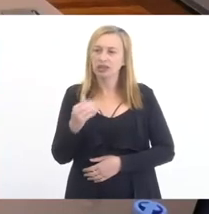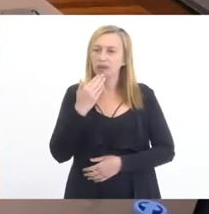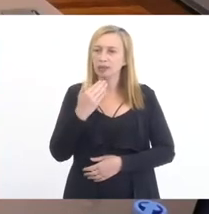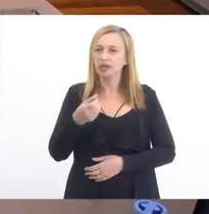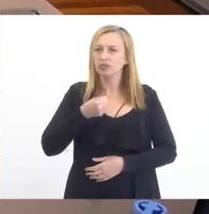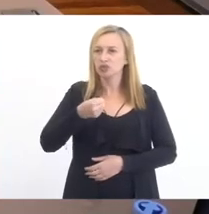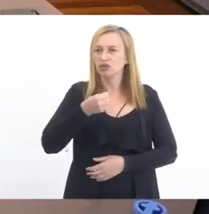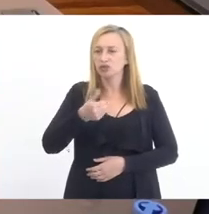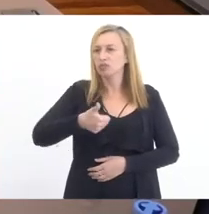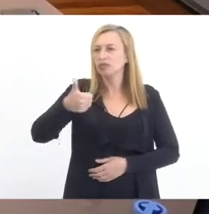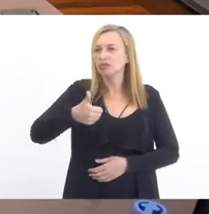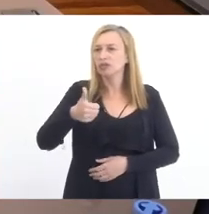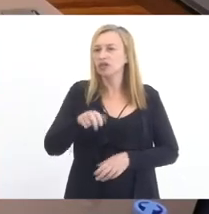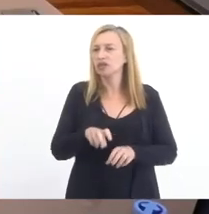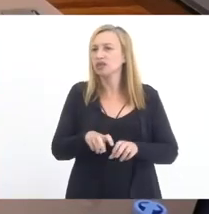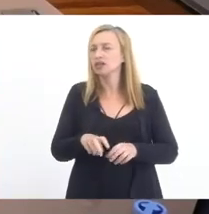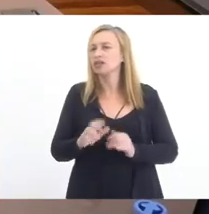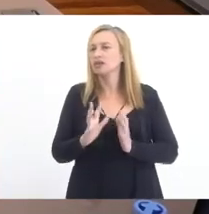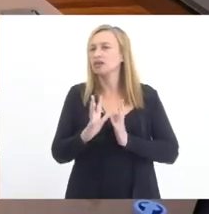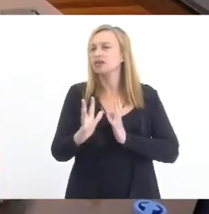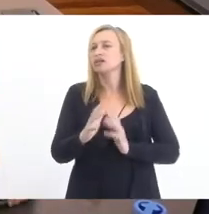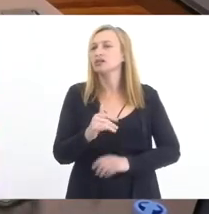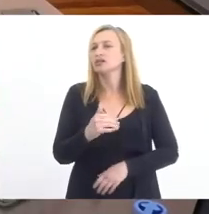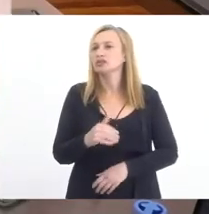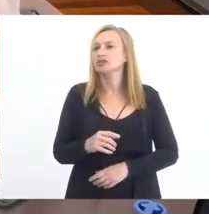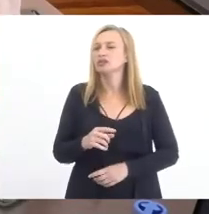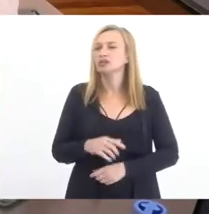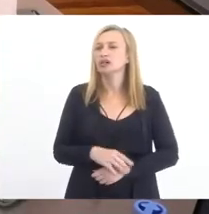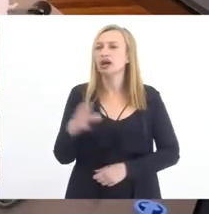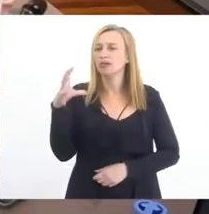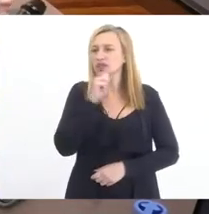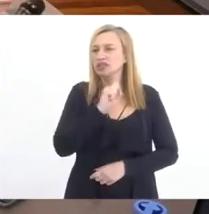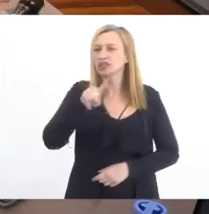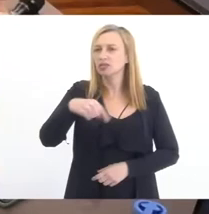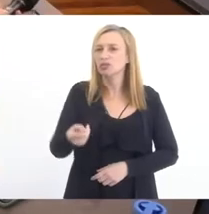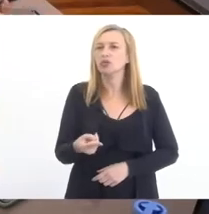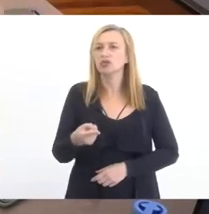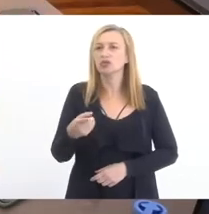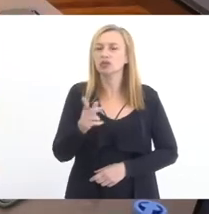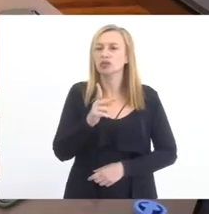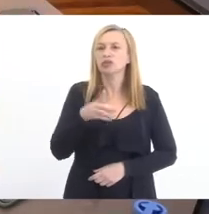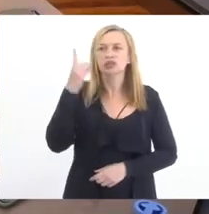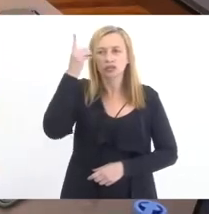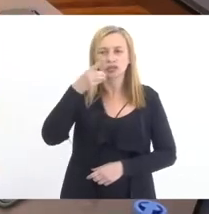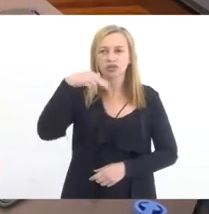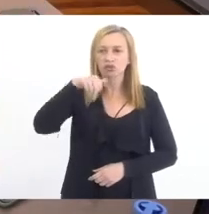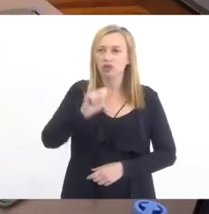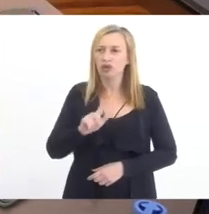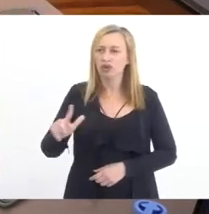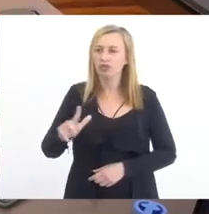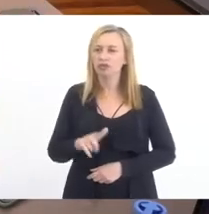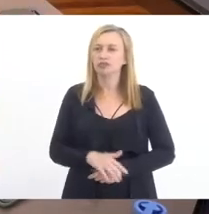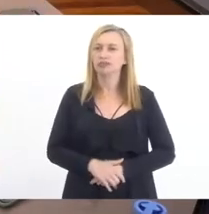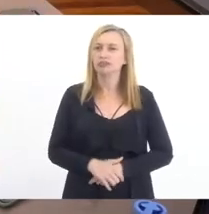primeira fila, peço objetividade e, na sequência, eu vou passar a palavra para o deputado Noel de